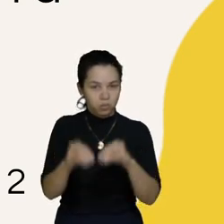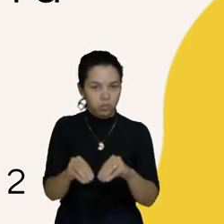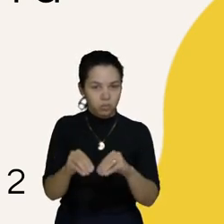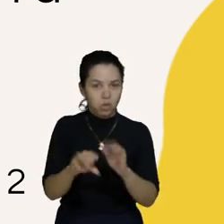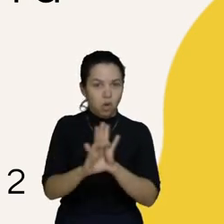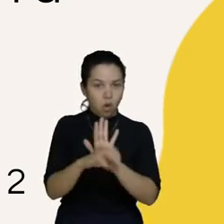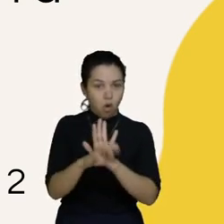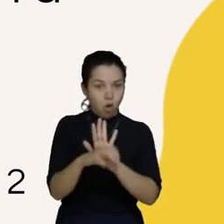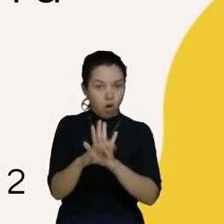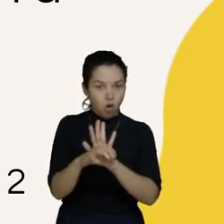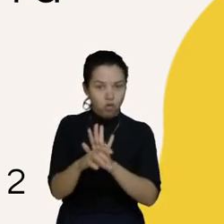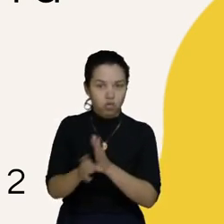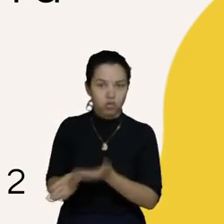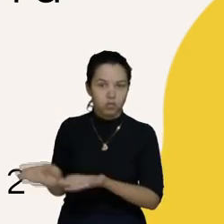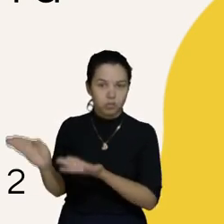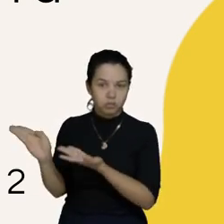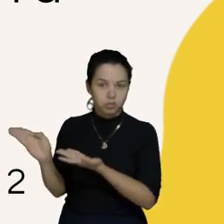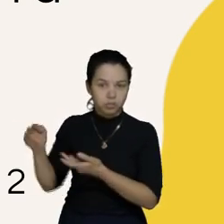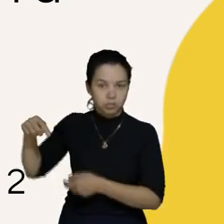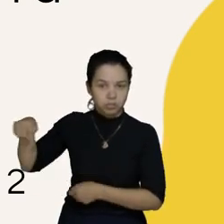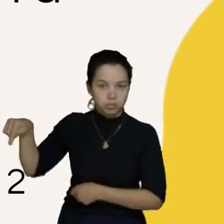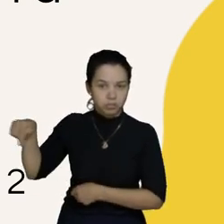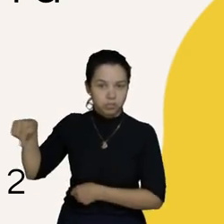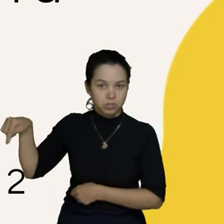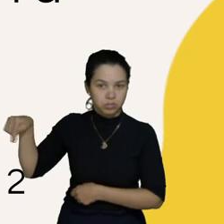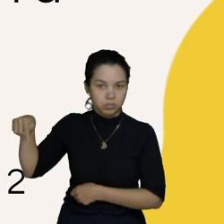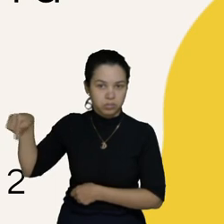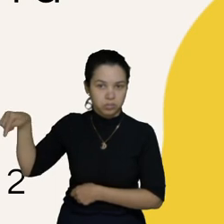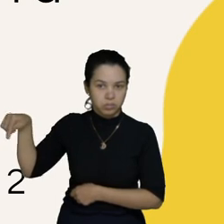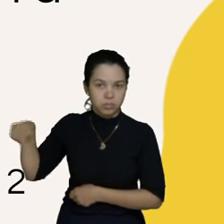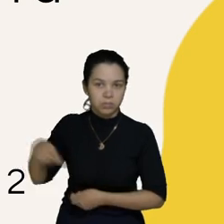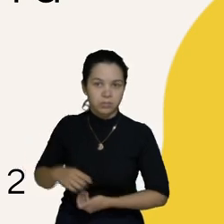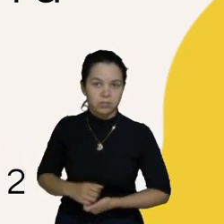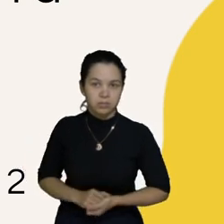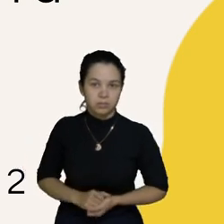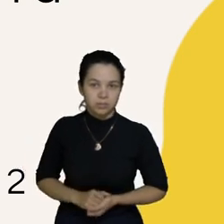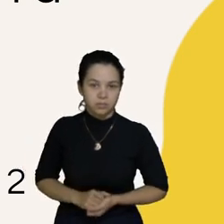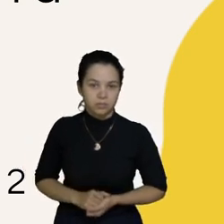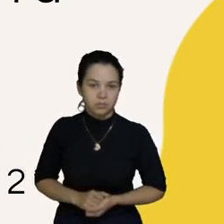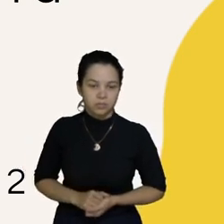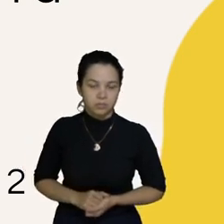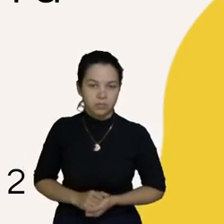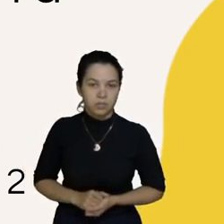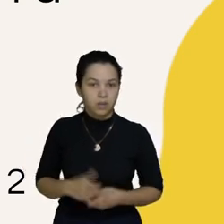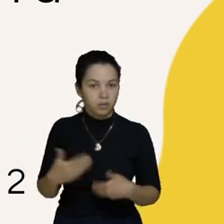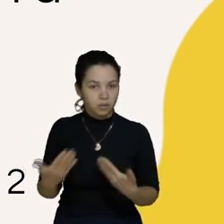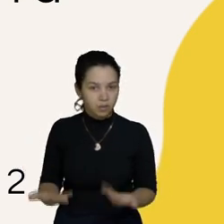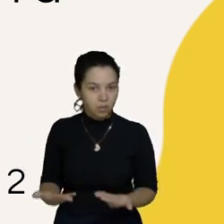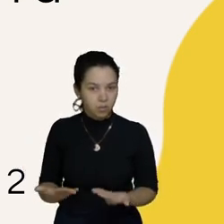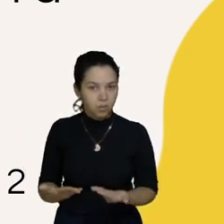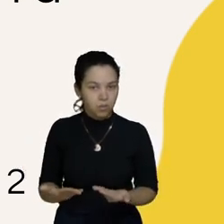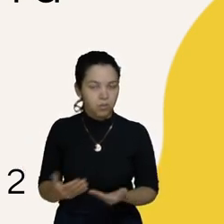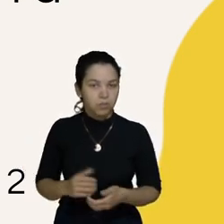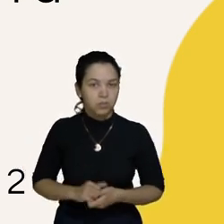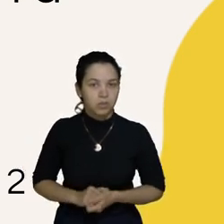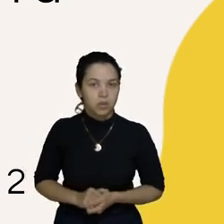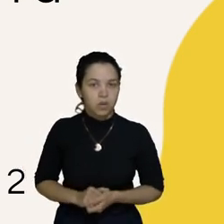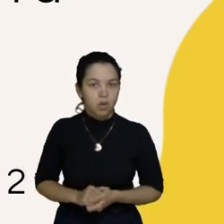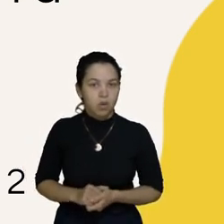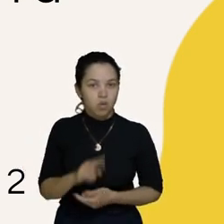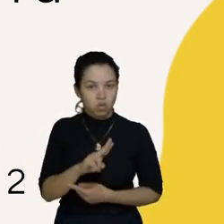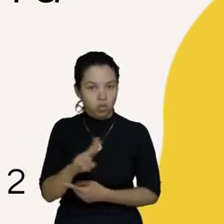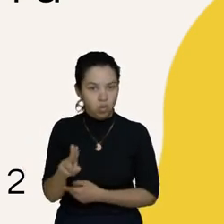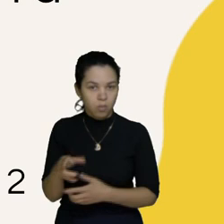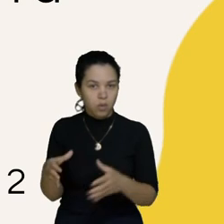101 0072 Tá então não existe agenda no sistema no